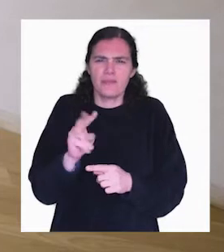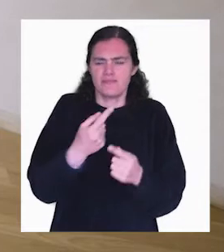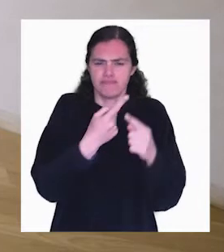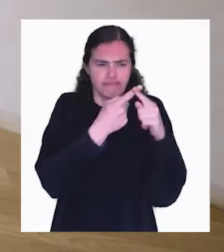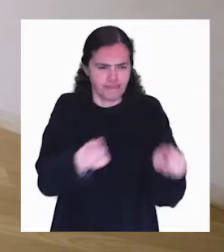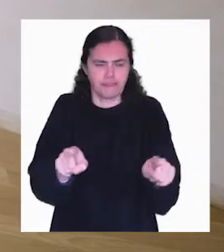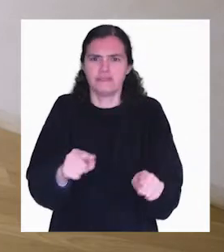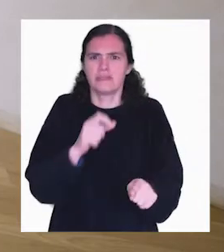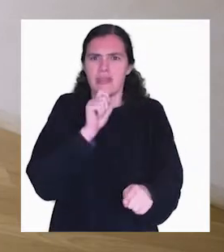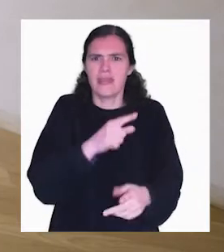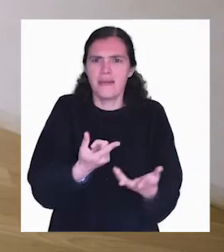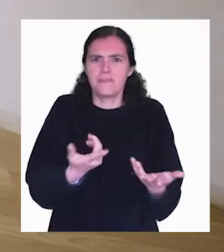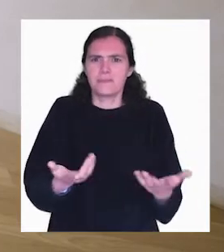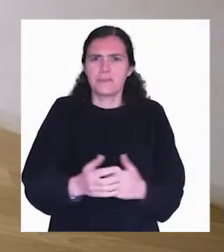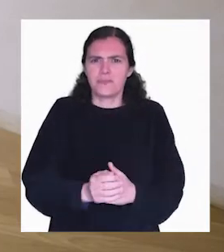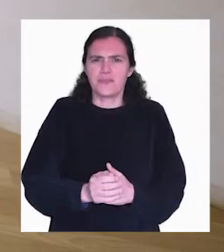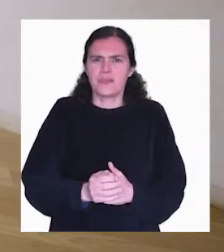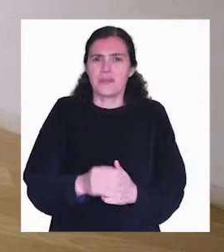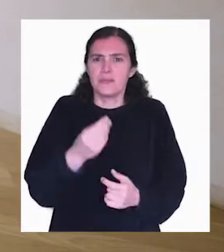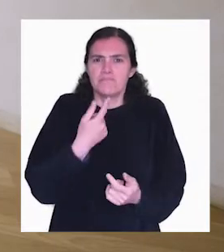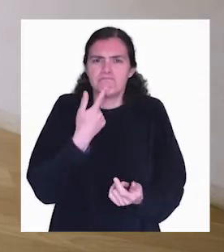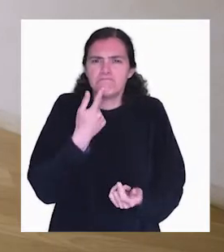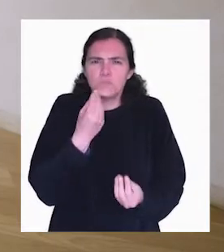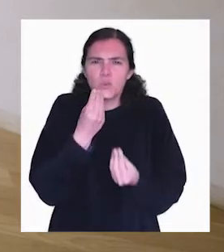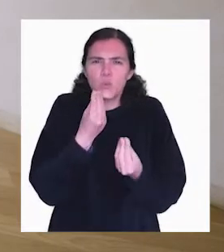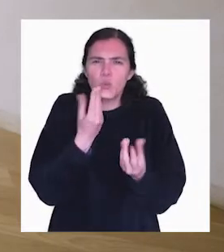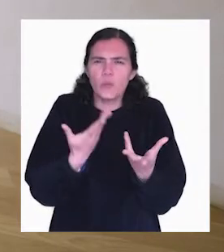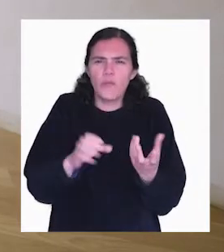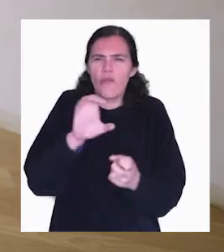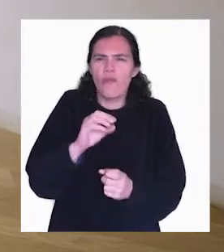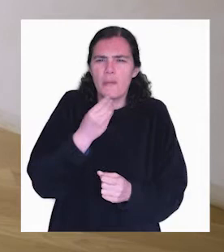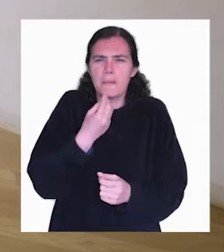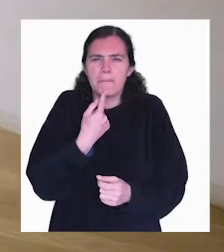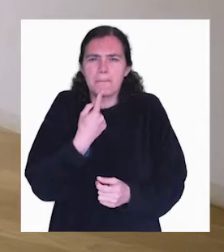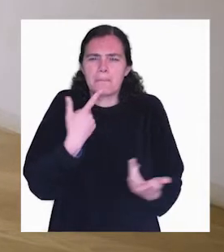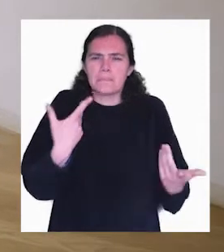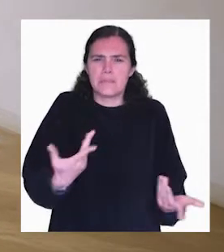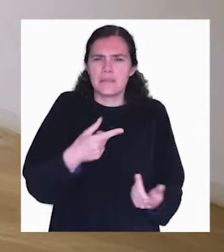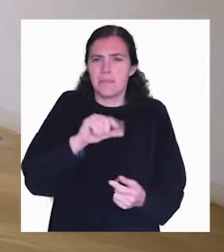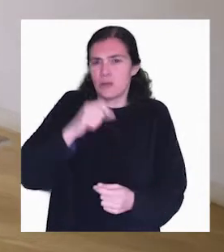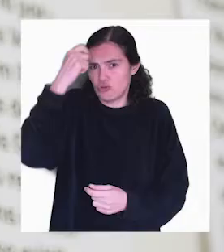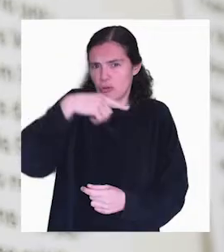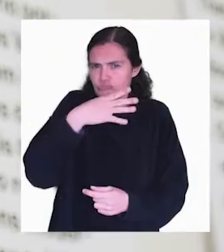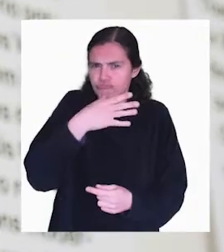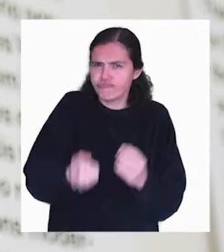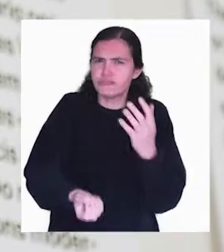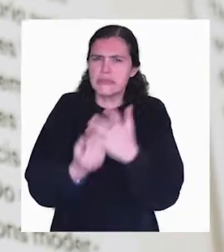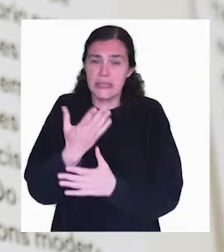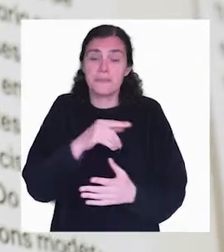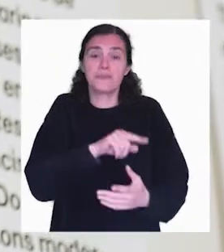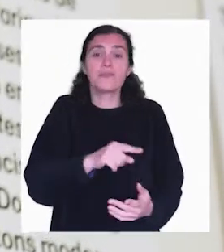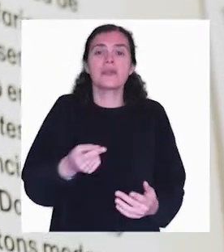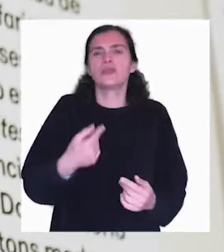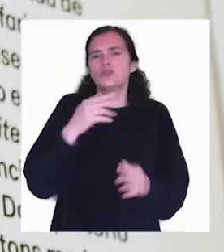criam todas as interpretações, que criam todo o tipo de narrativas. Nesta exposição nós